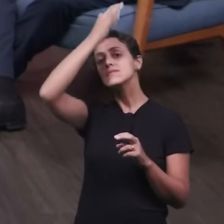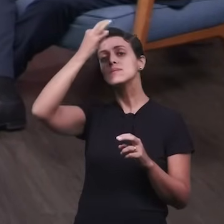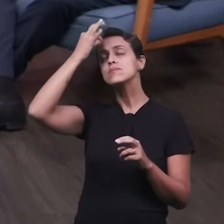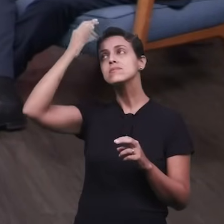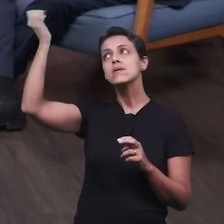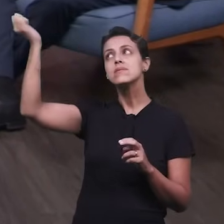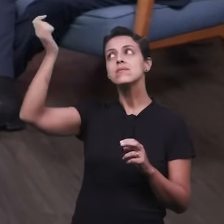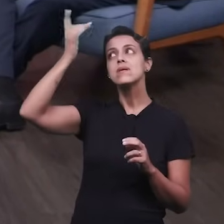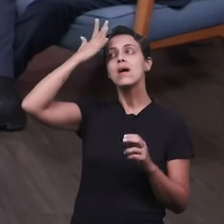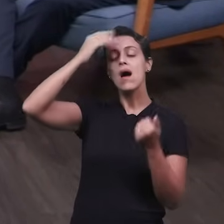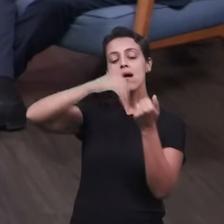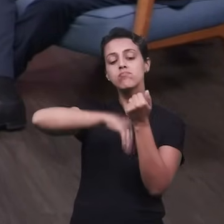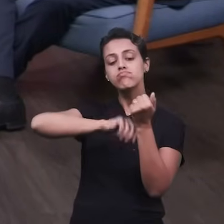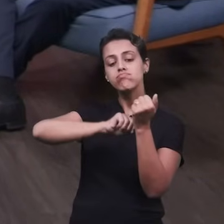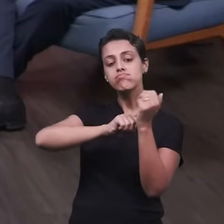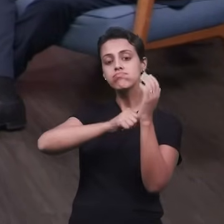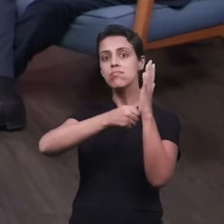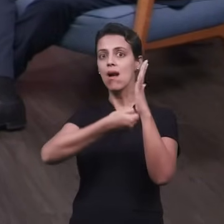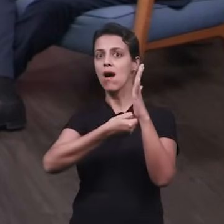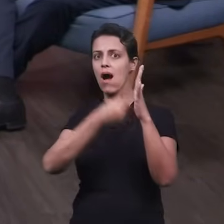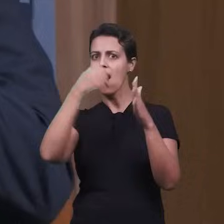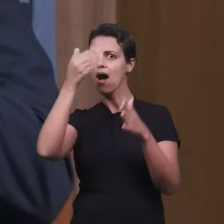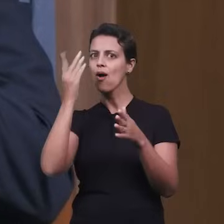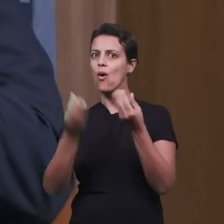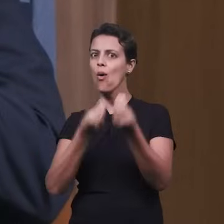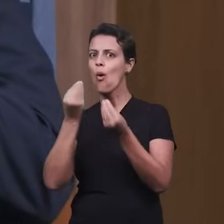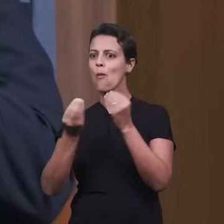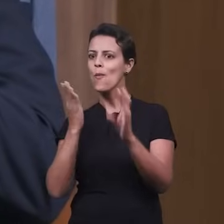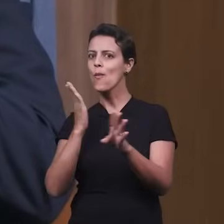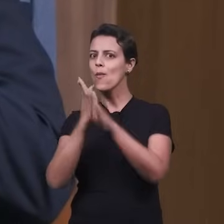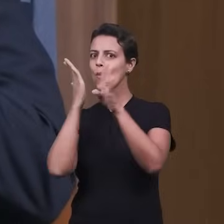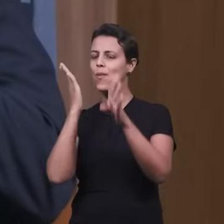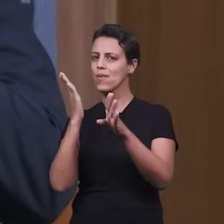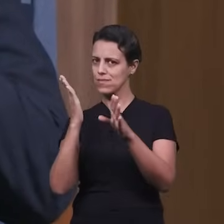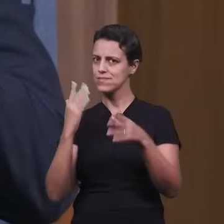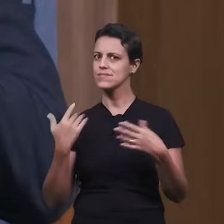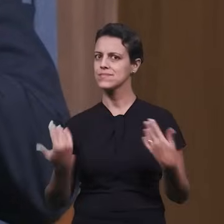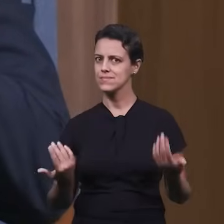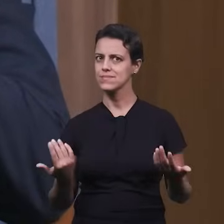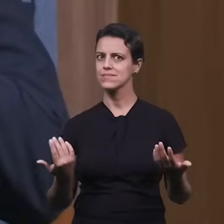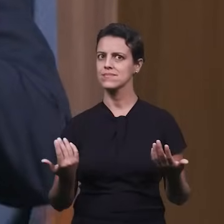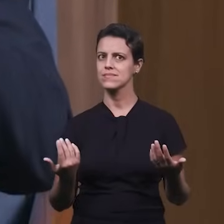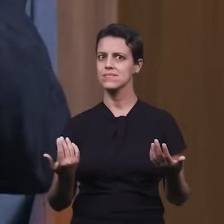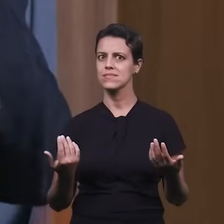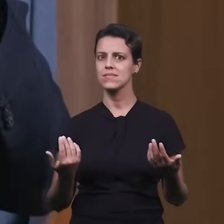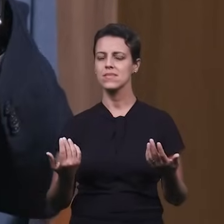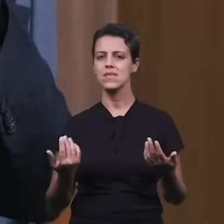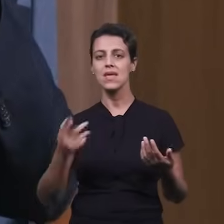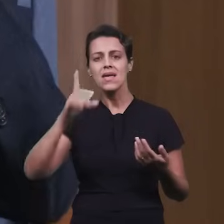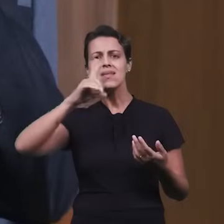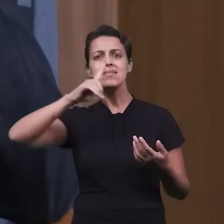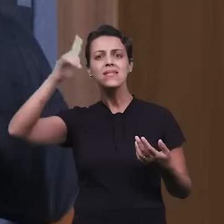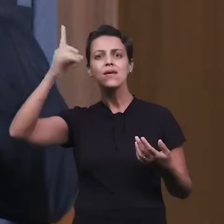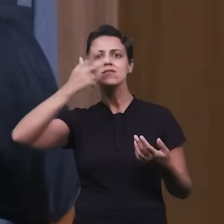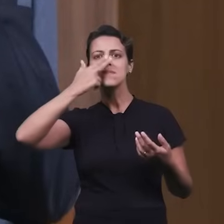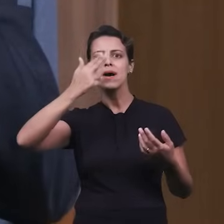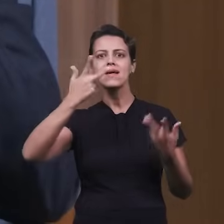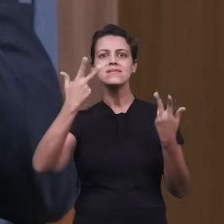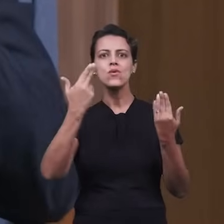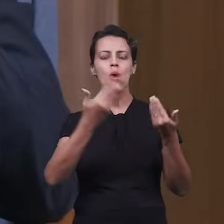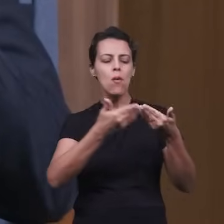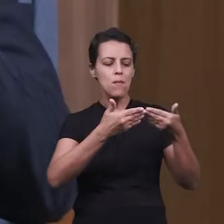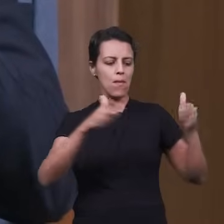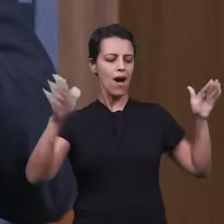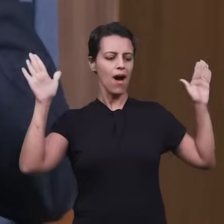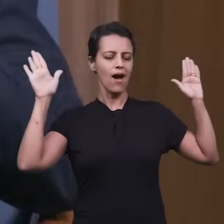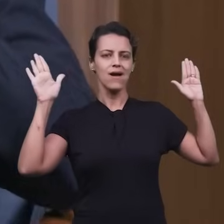Santo. É muito importante nós sabermos que Deus abriu essa porta, que